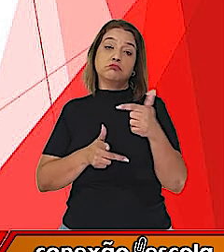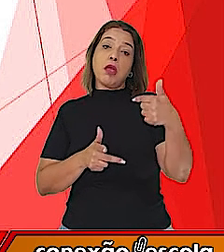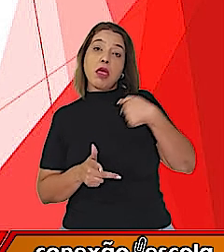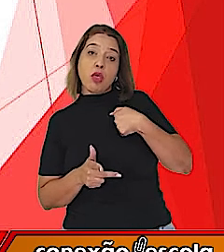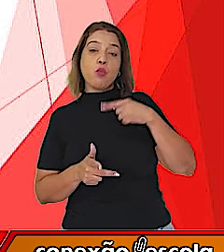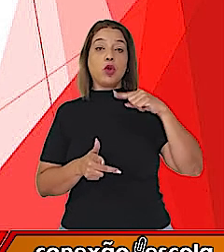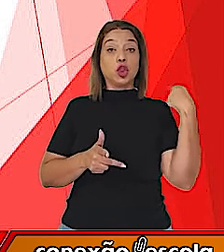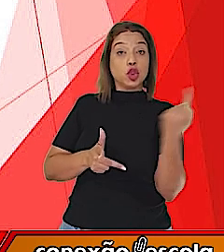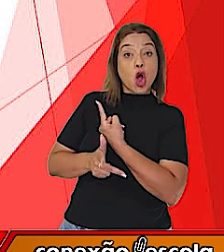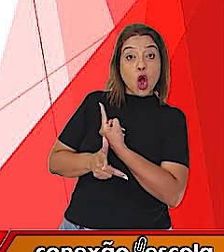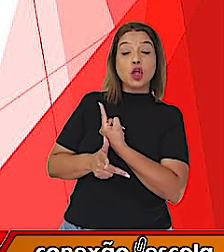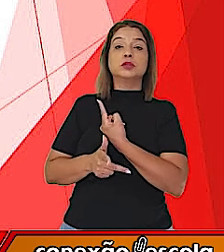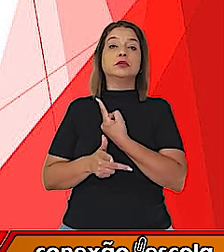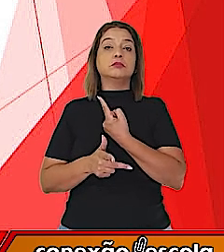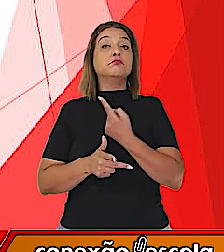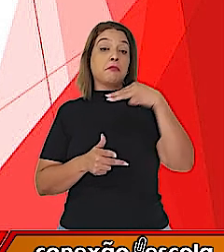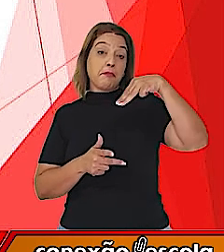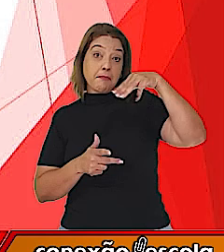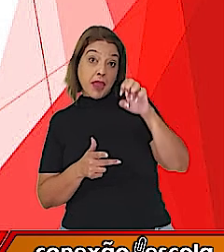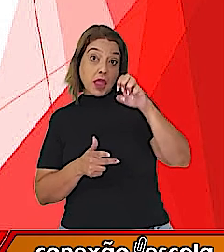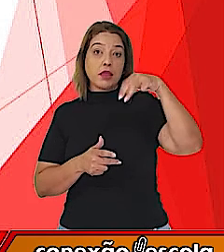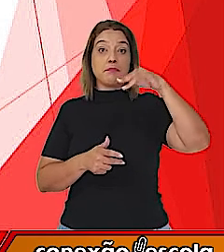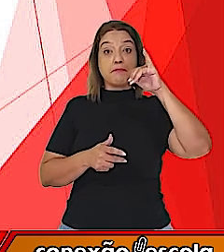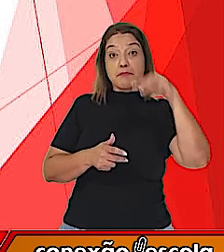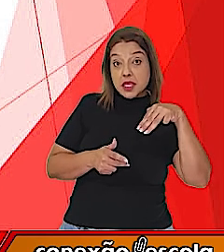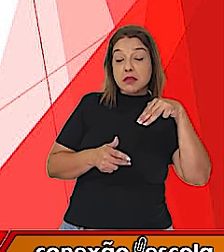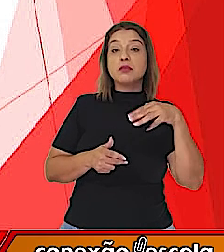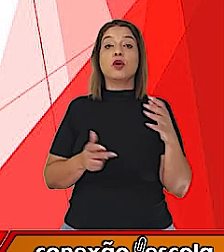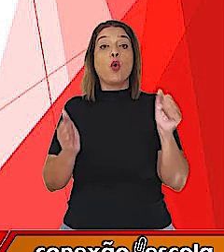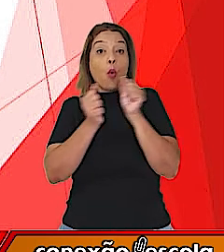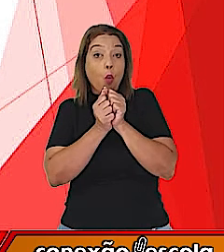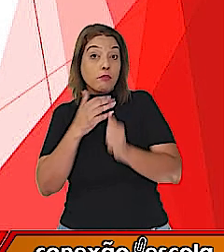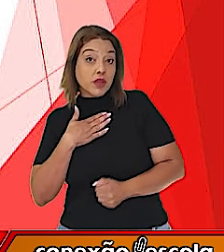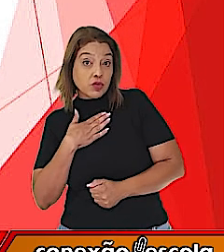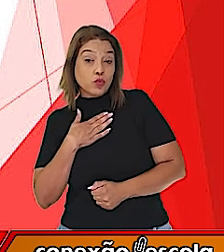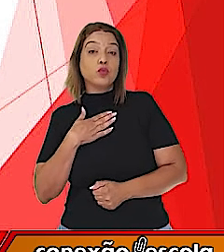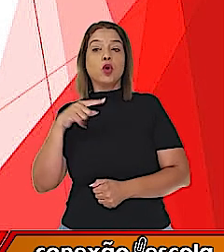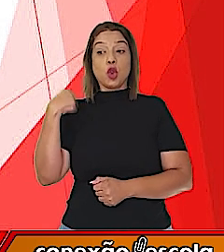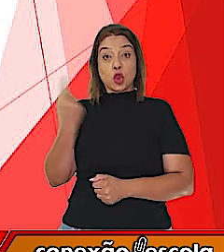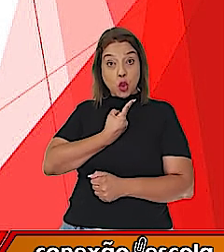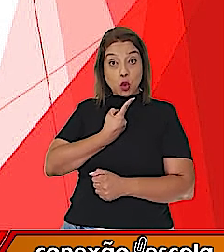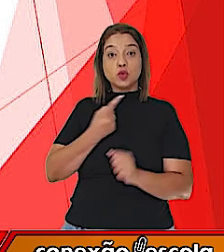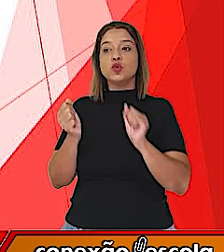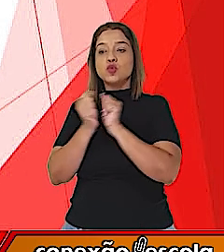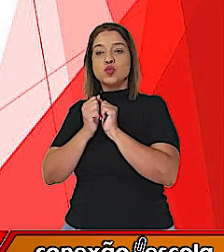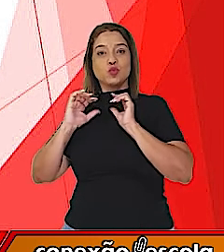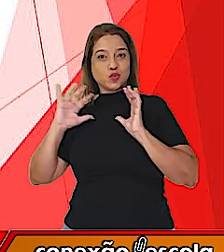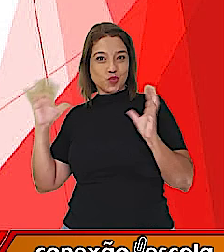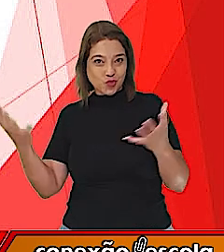eu, nós, me, mim, comigo, nos,